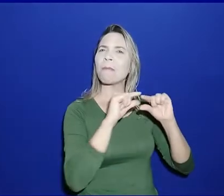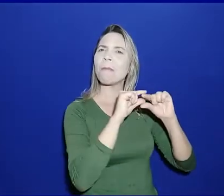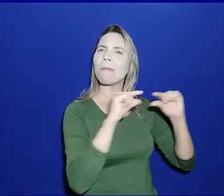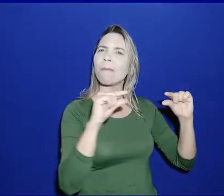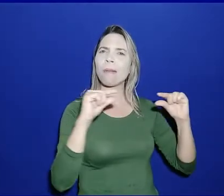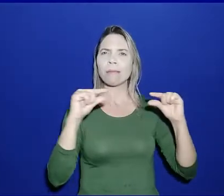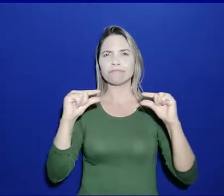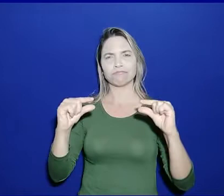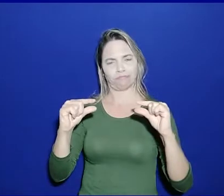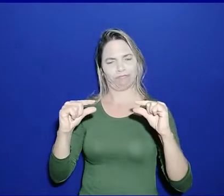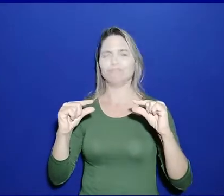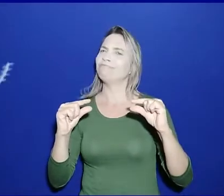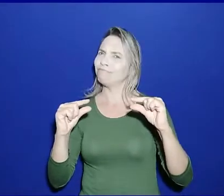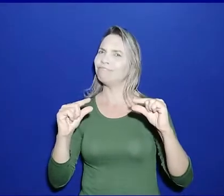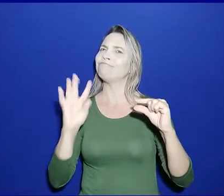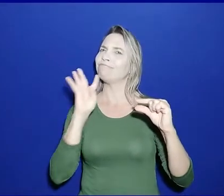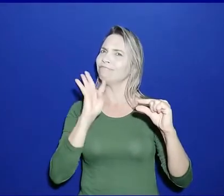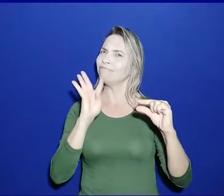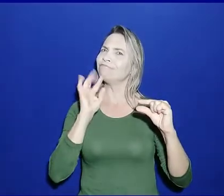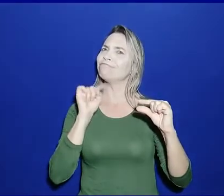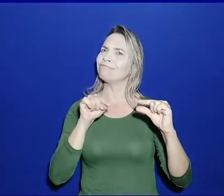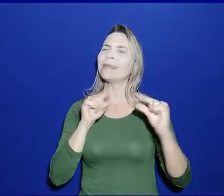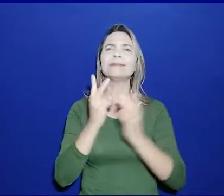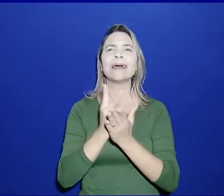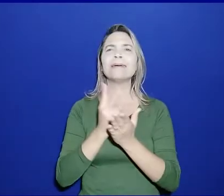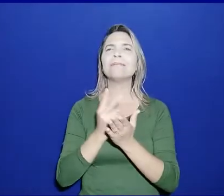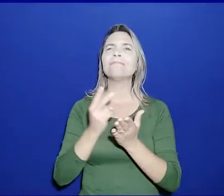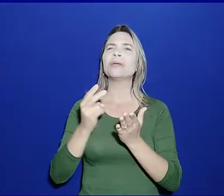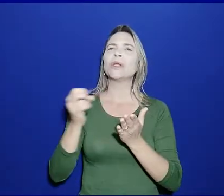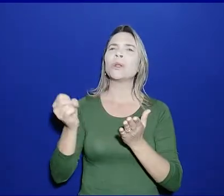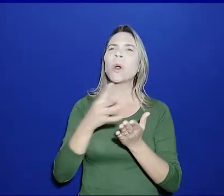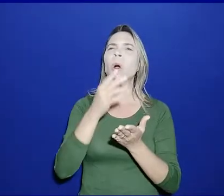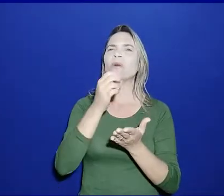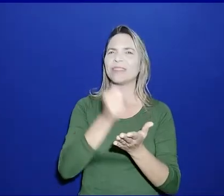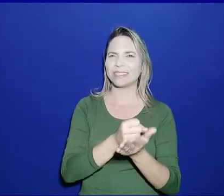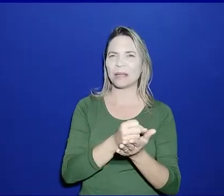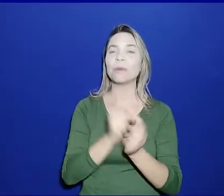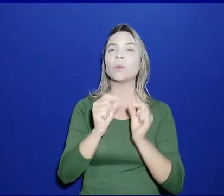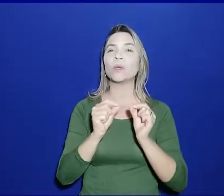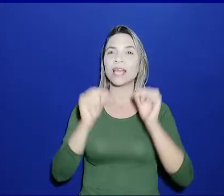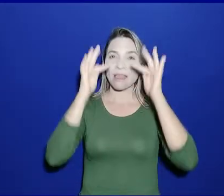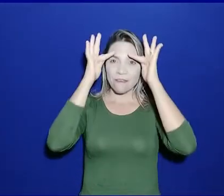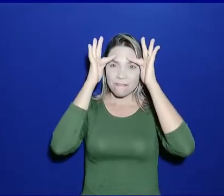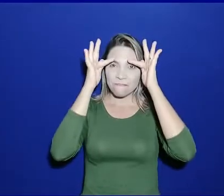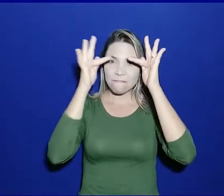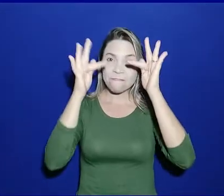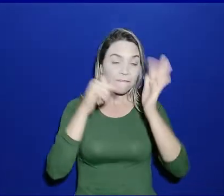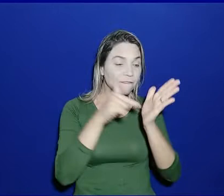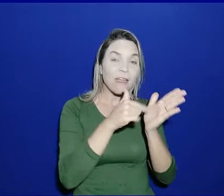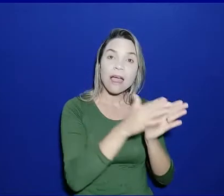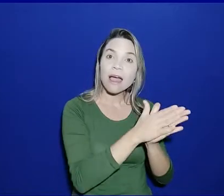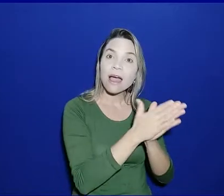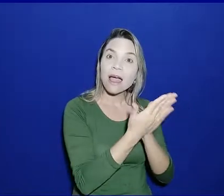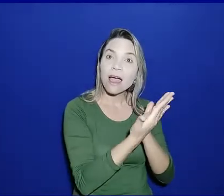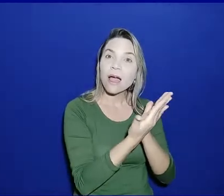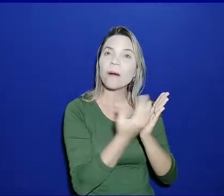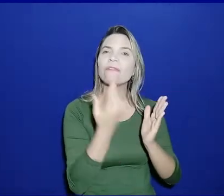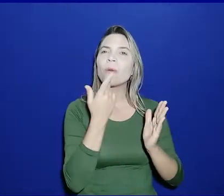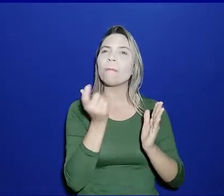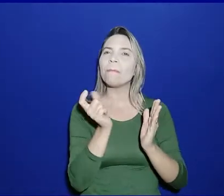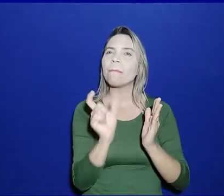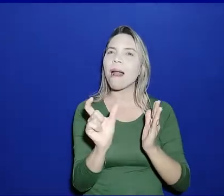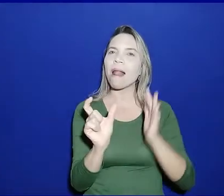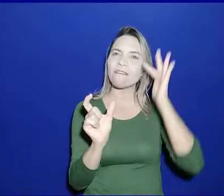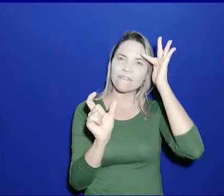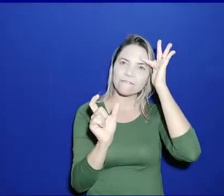expressão que, por outras vezes, é utilizada no Novo Testamento. Fiel é esta palavra. É